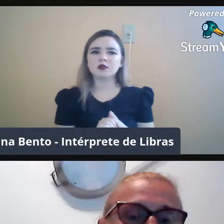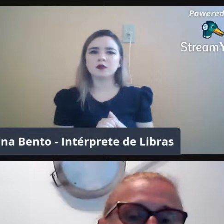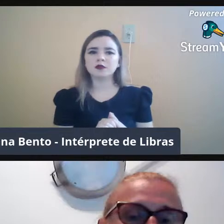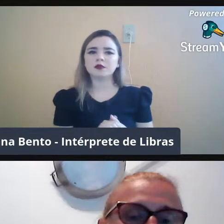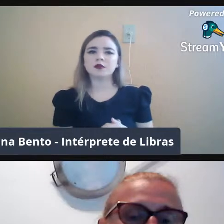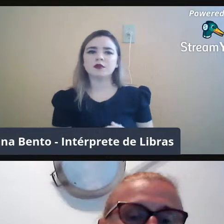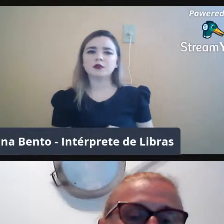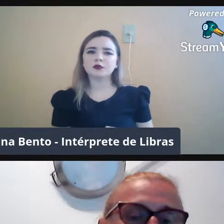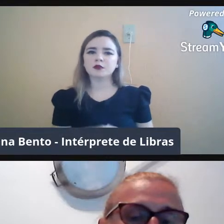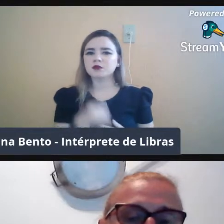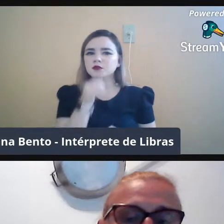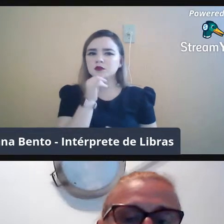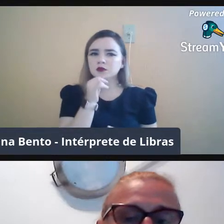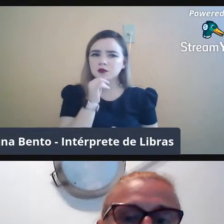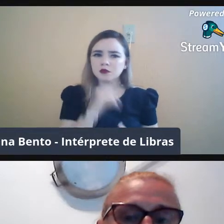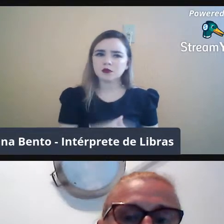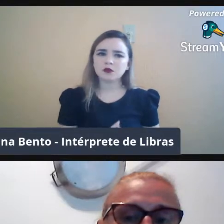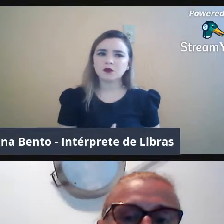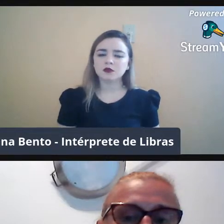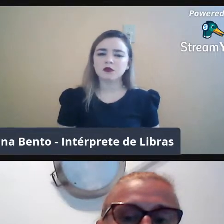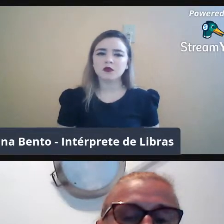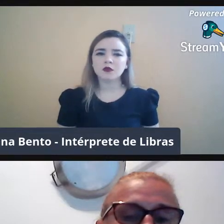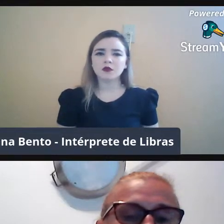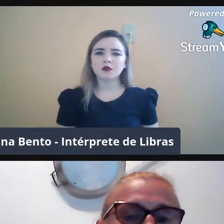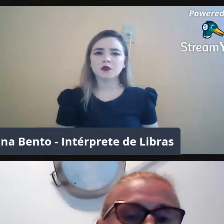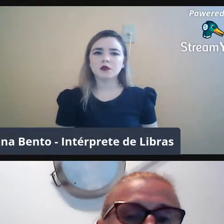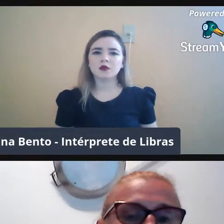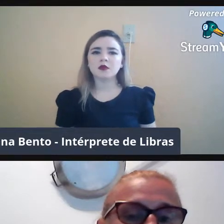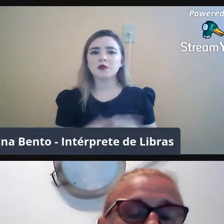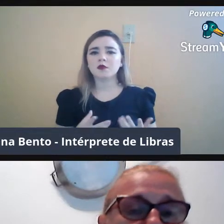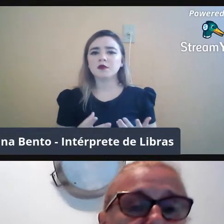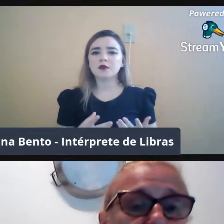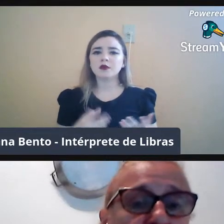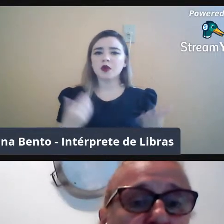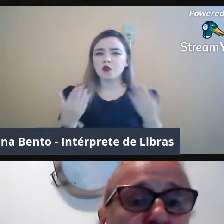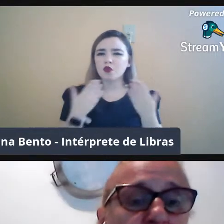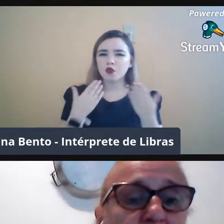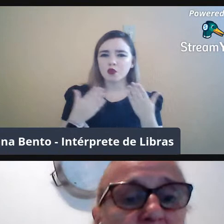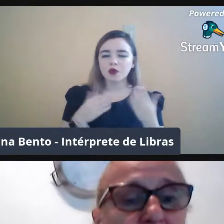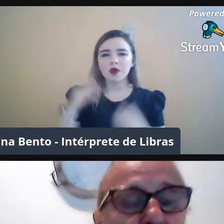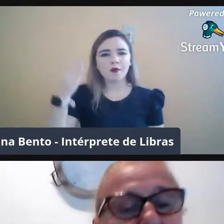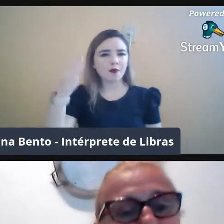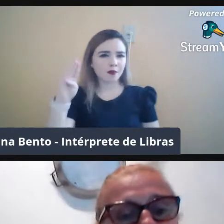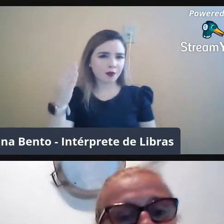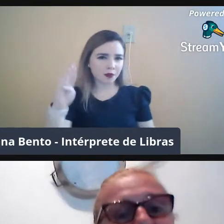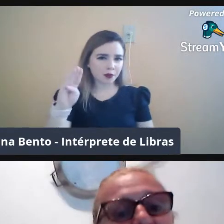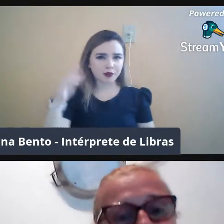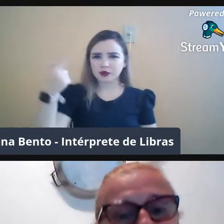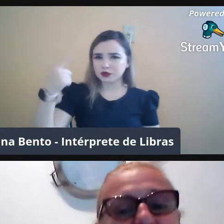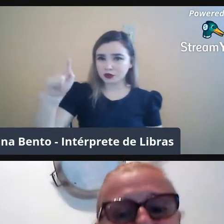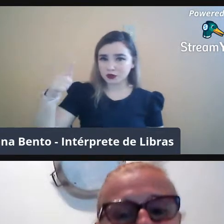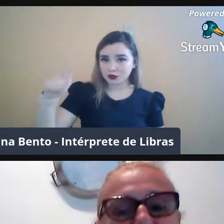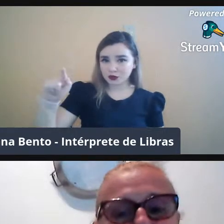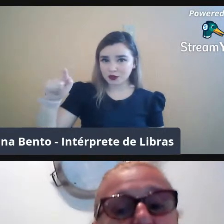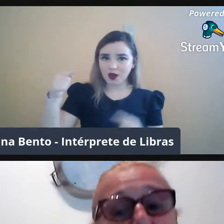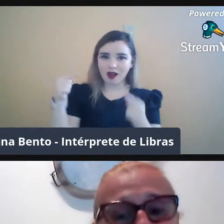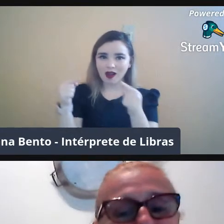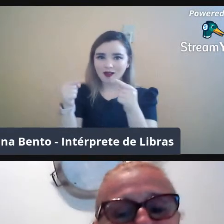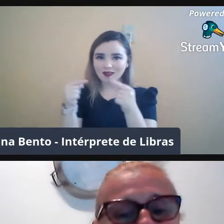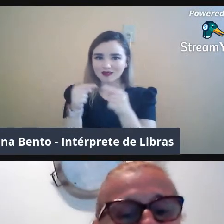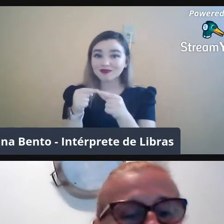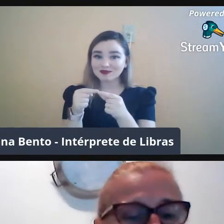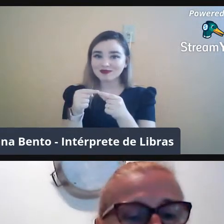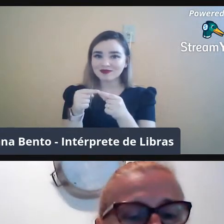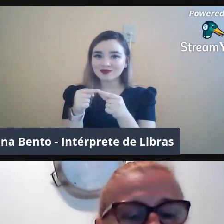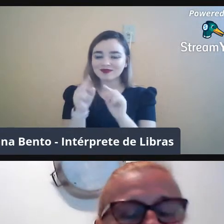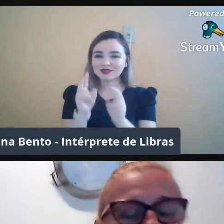né? A gente pode bater essa bola, porque biologia e geografia estão muito alinhadas, né?